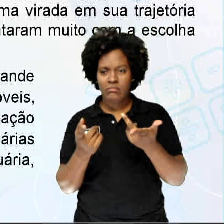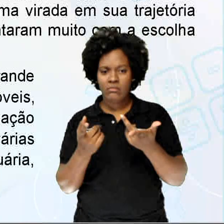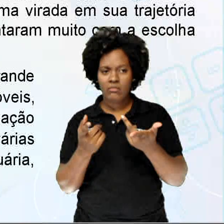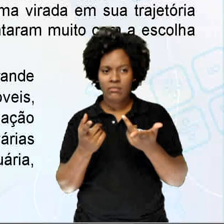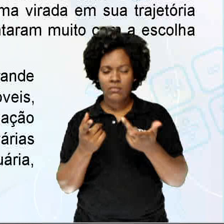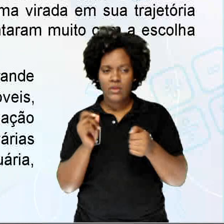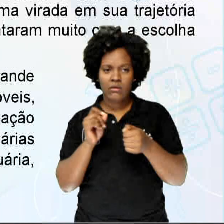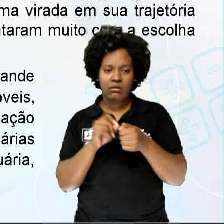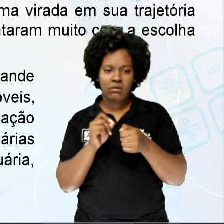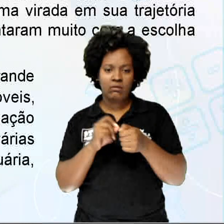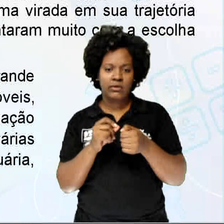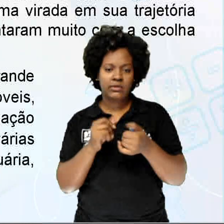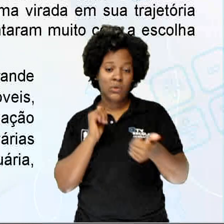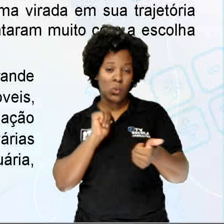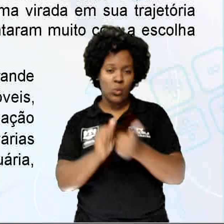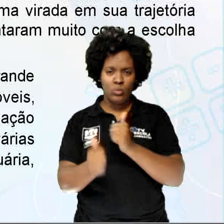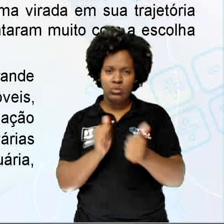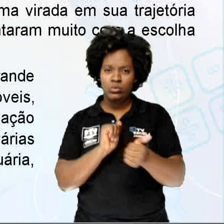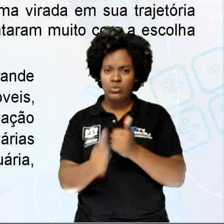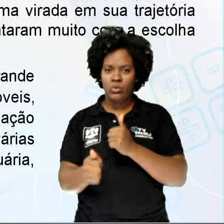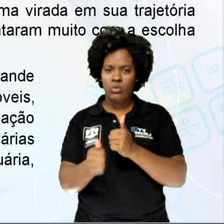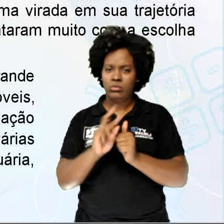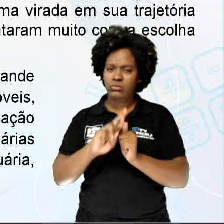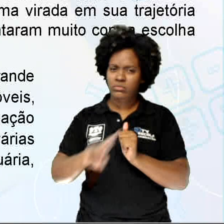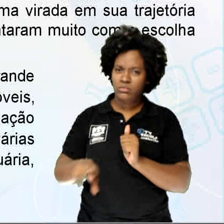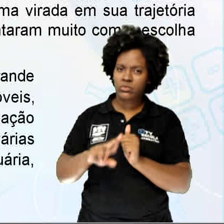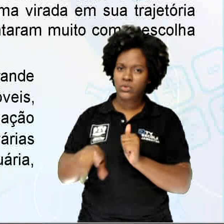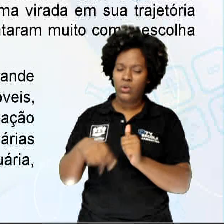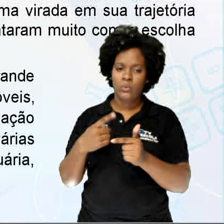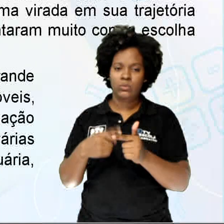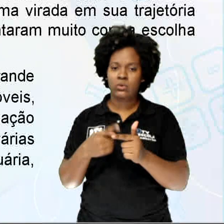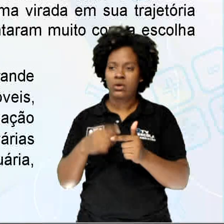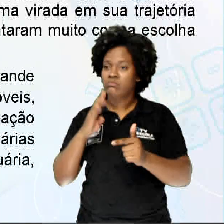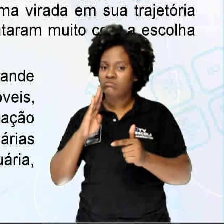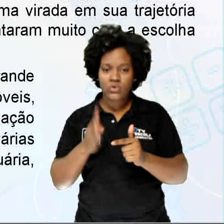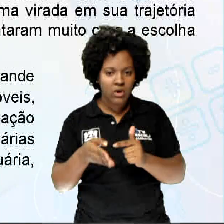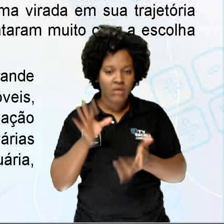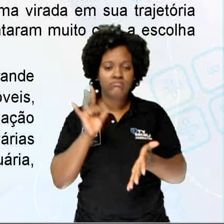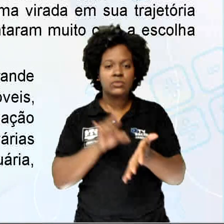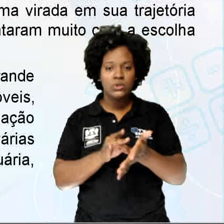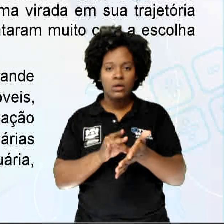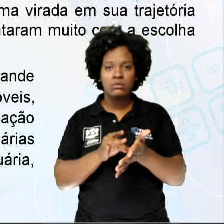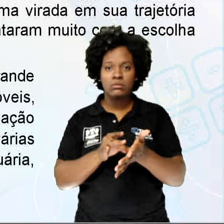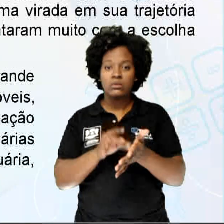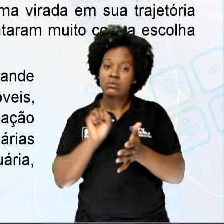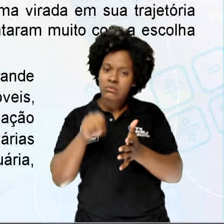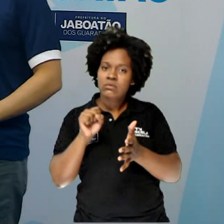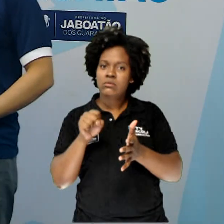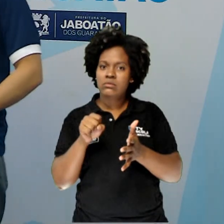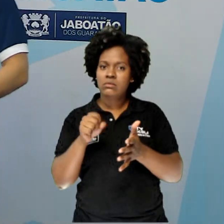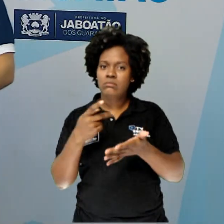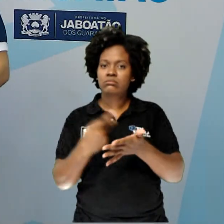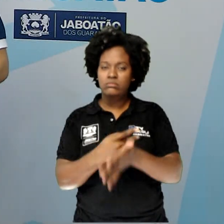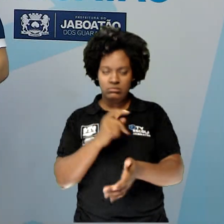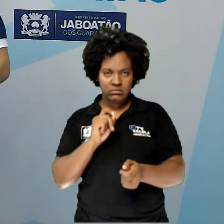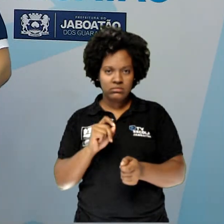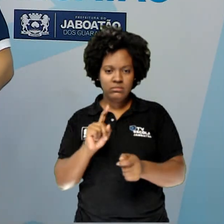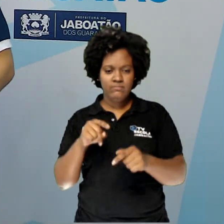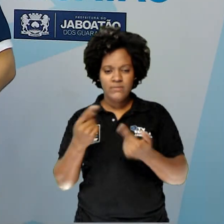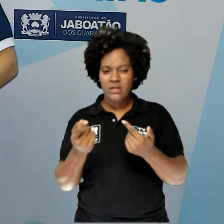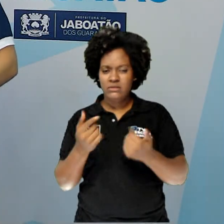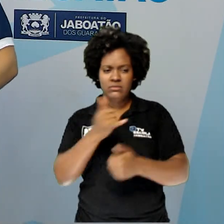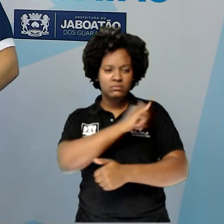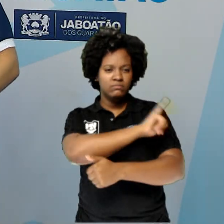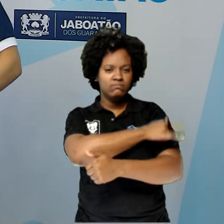fazer a Olimpíada, até porque isso já teria sido definido. O problema é na situação que o Rio se encontra, que é uma situação de